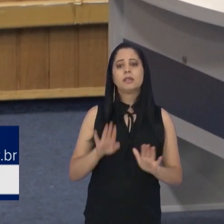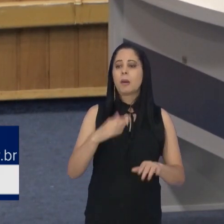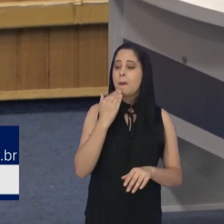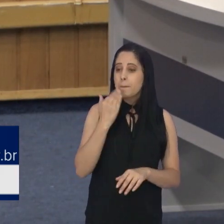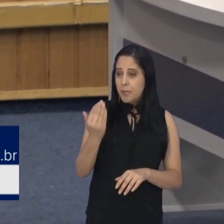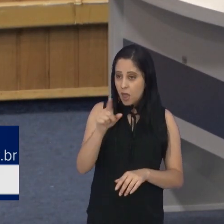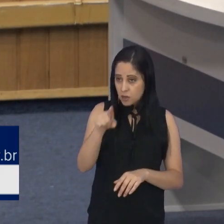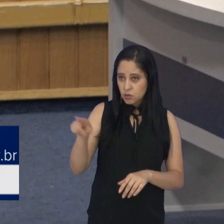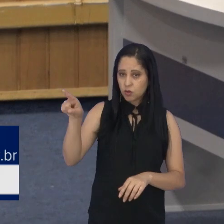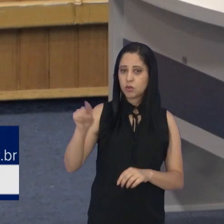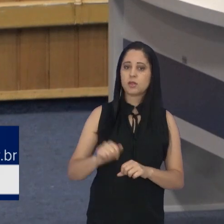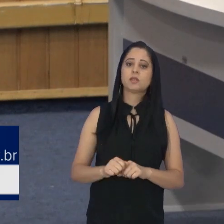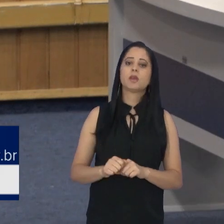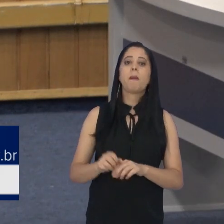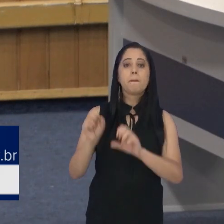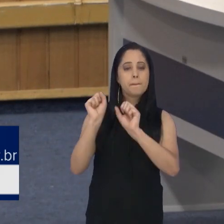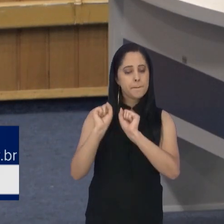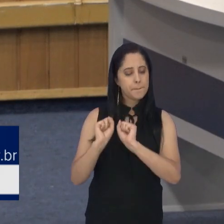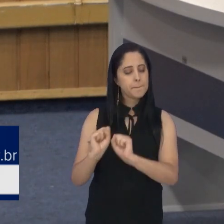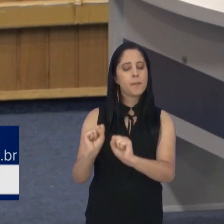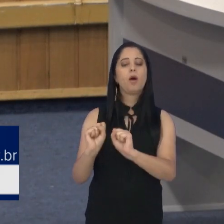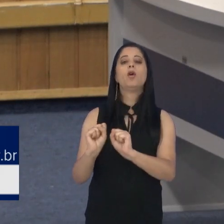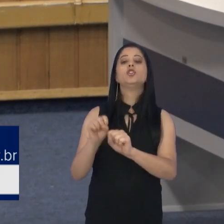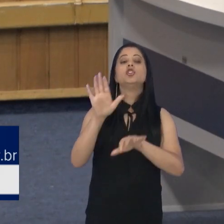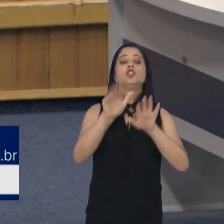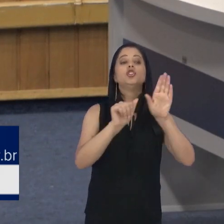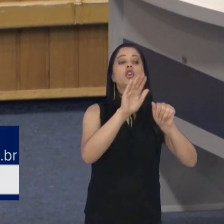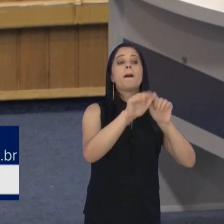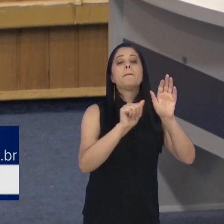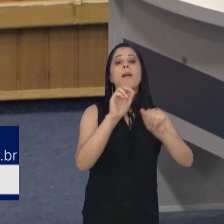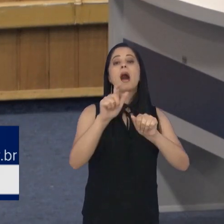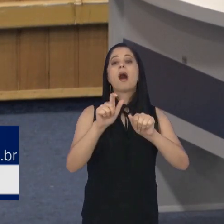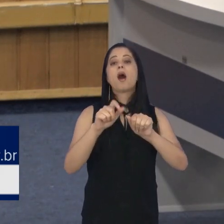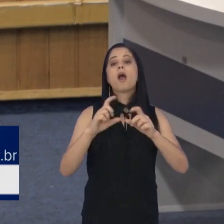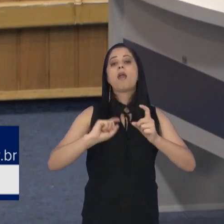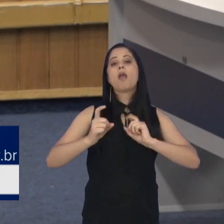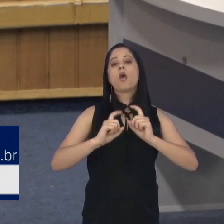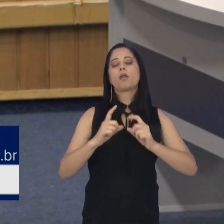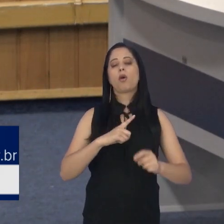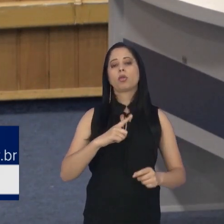que Vossa Excelência possa convocar uma reunião para esse fim.